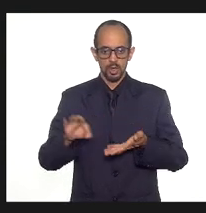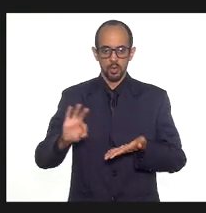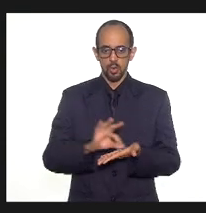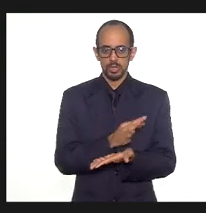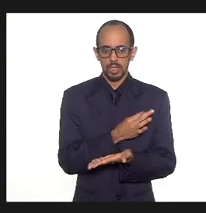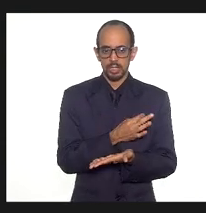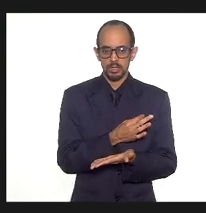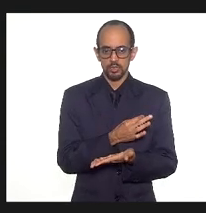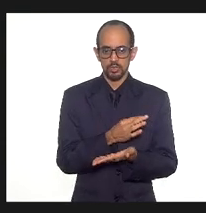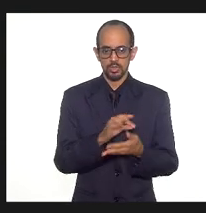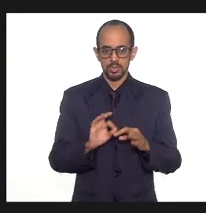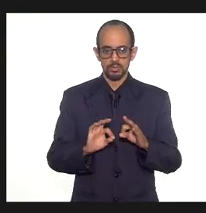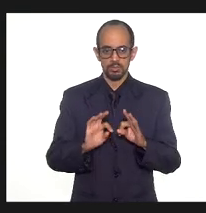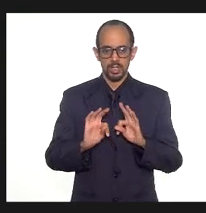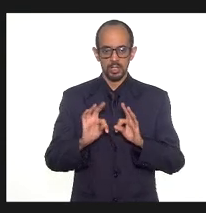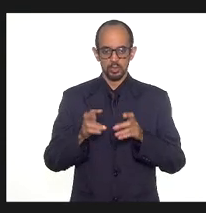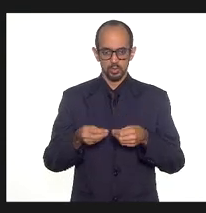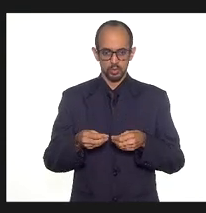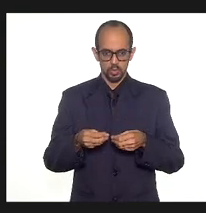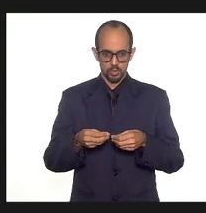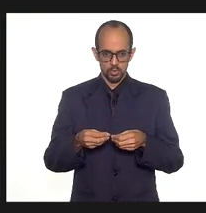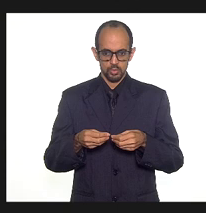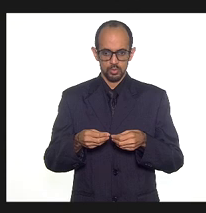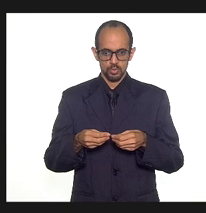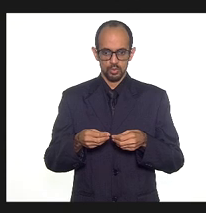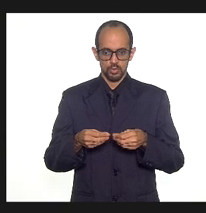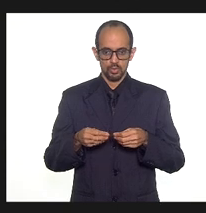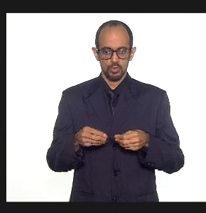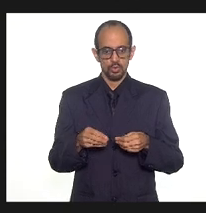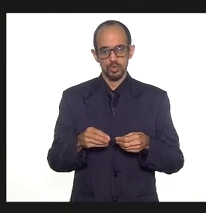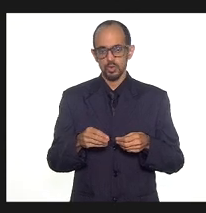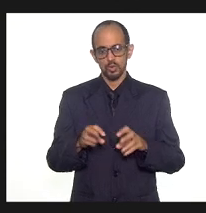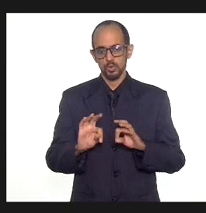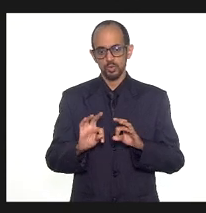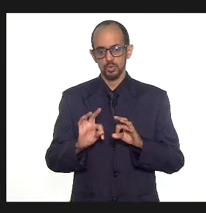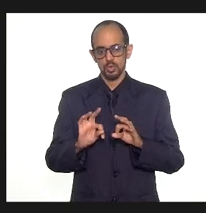para todas as mais variadas funções, né? Como eu falei, são todas